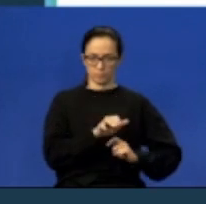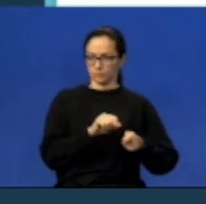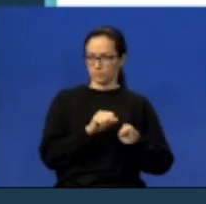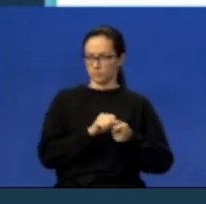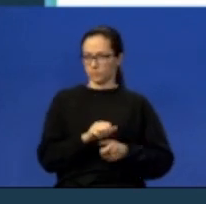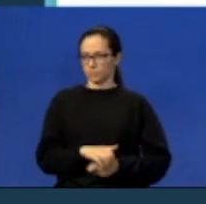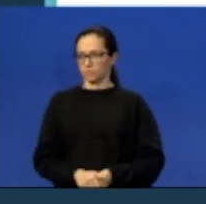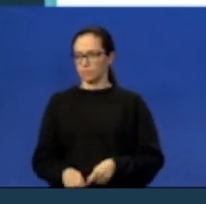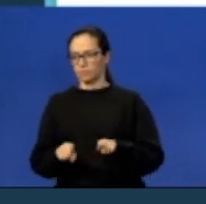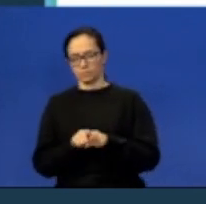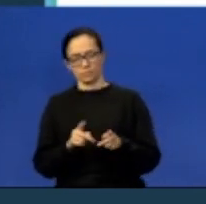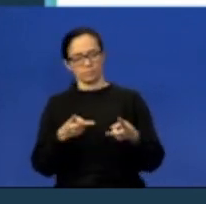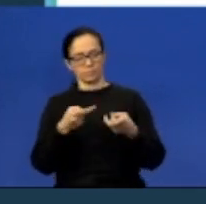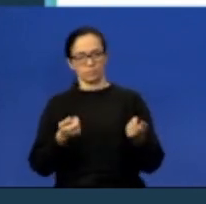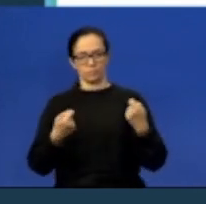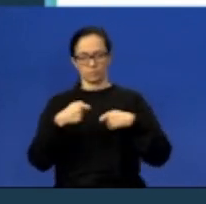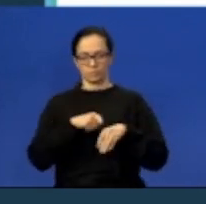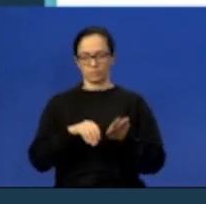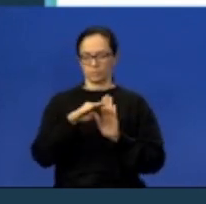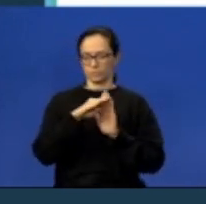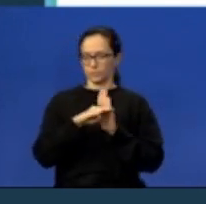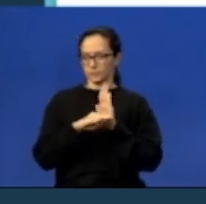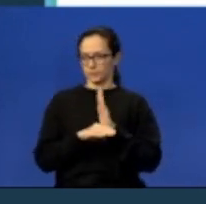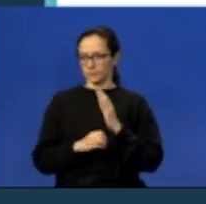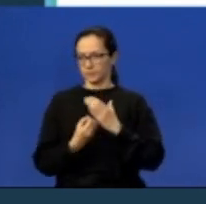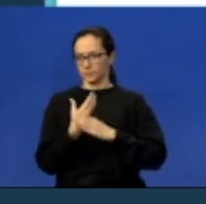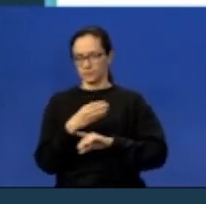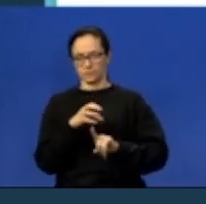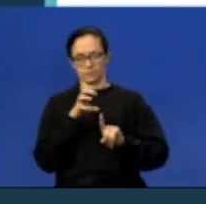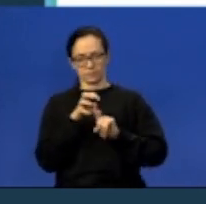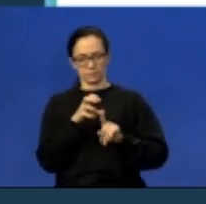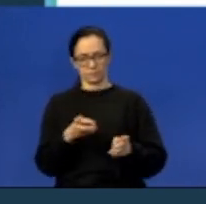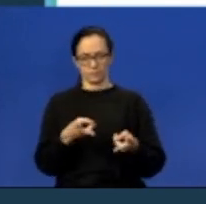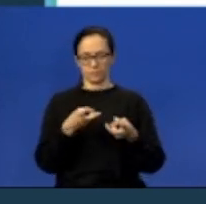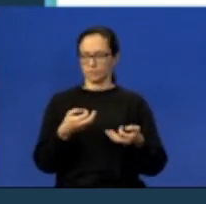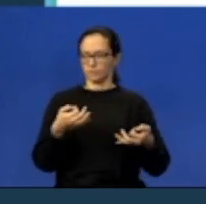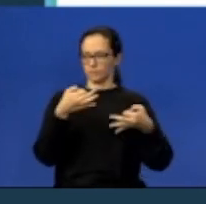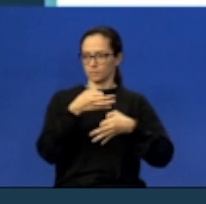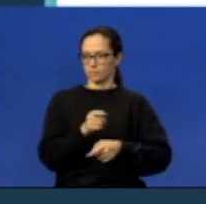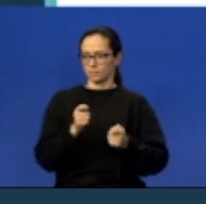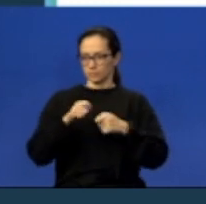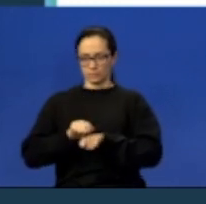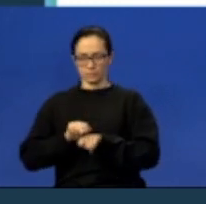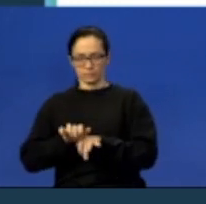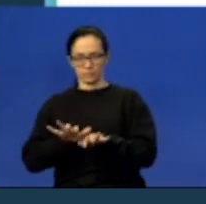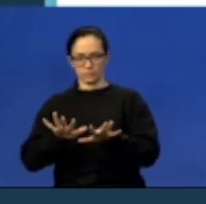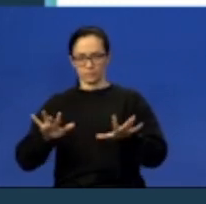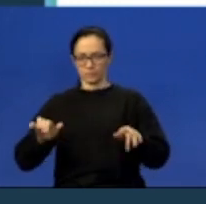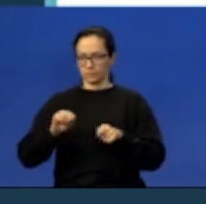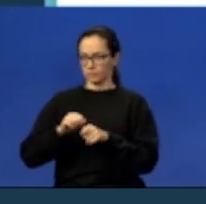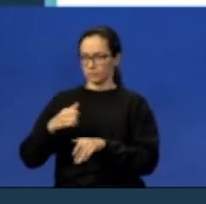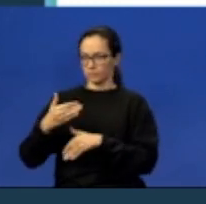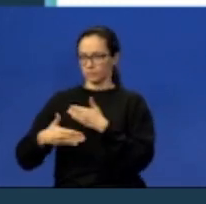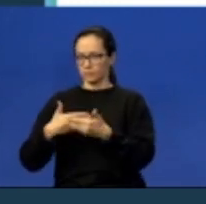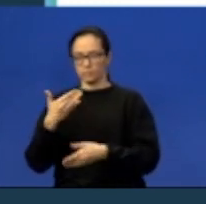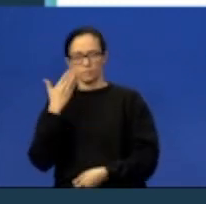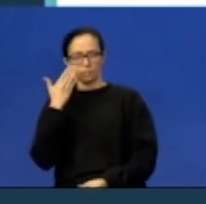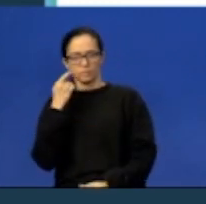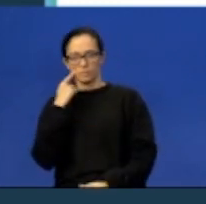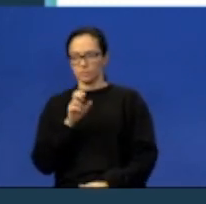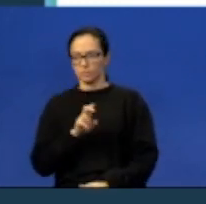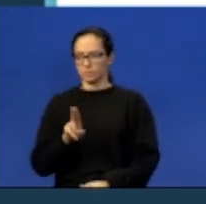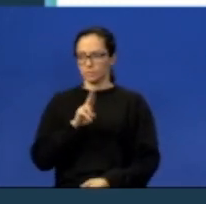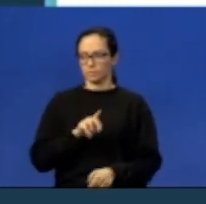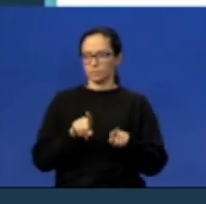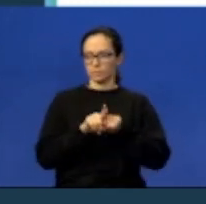ela precisa de um sistema de estimulação recepção, um sistema gradiente de campo magnético, um tratamento da imagem e um sistema